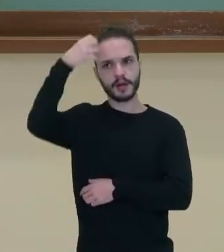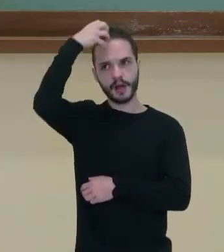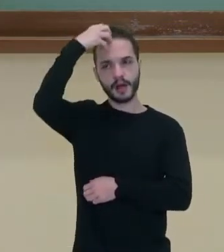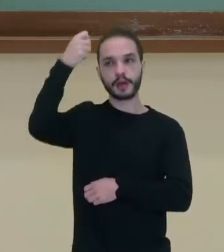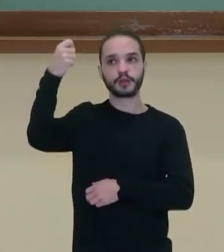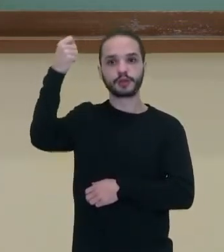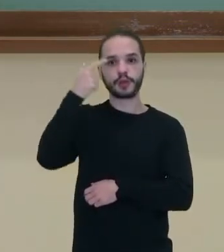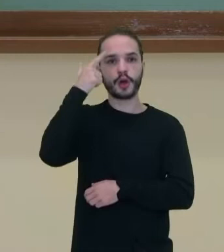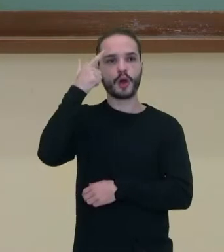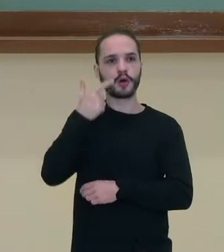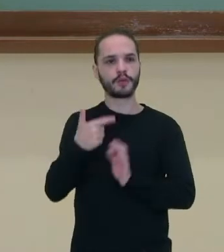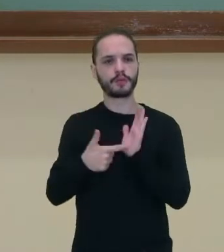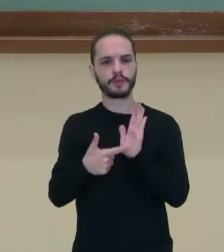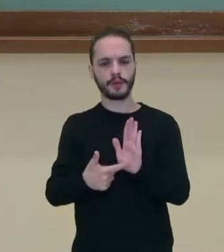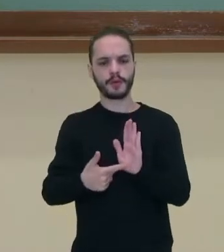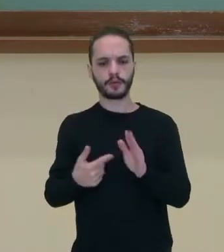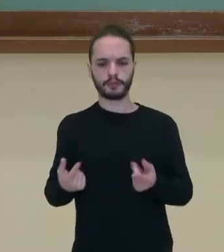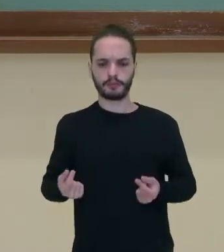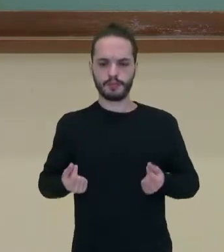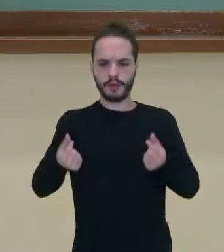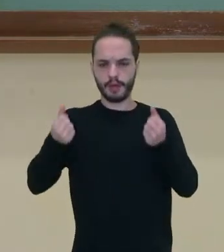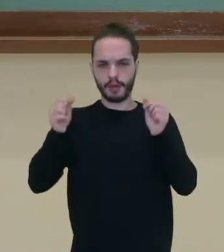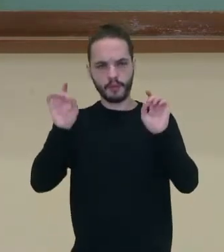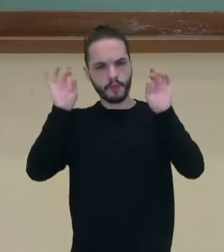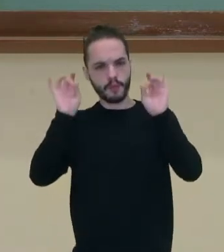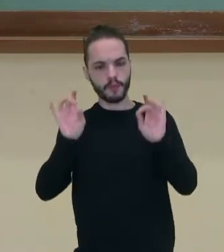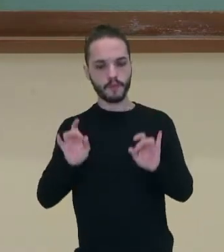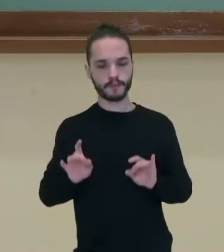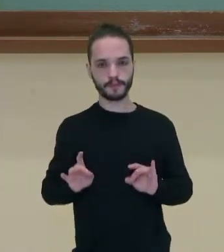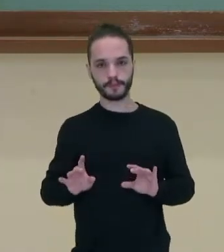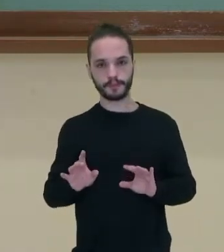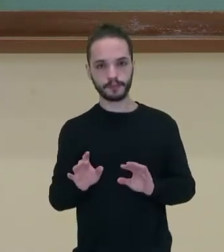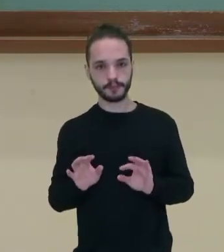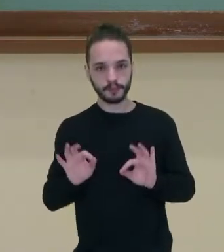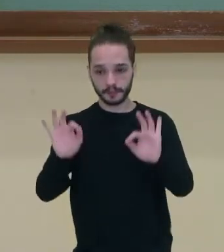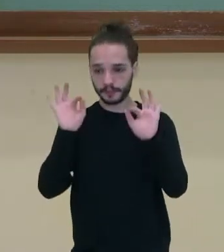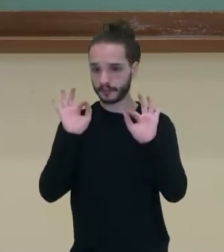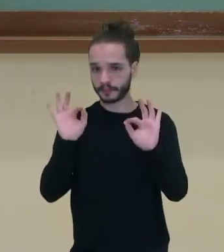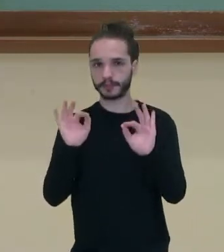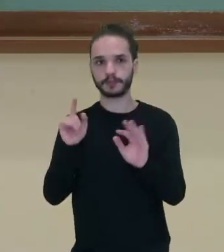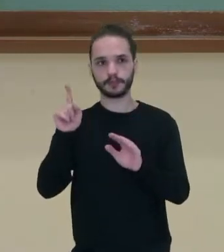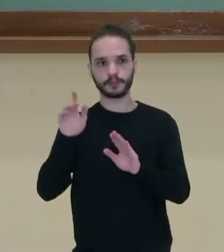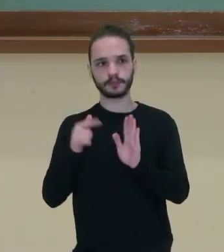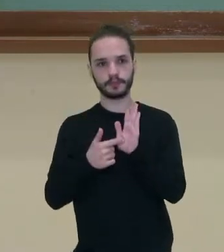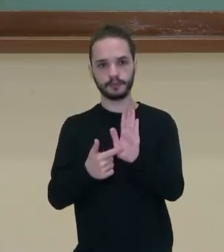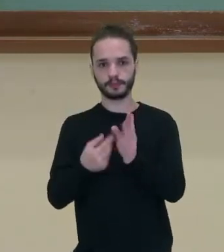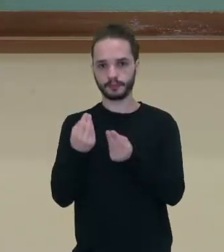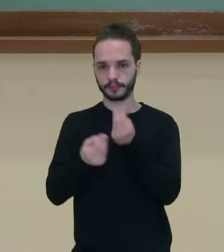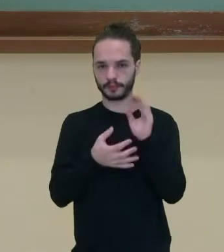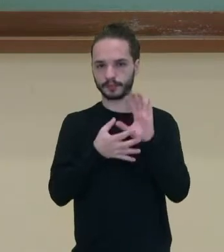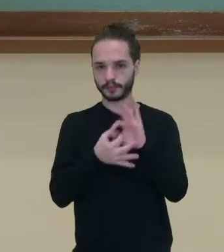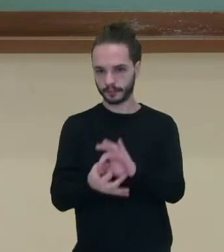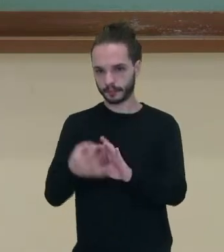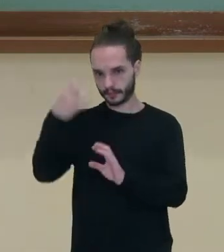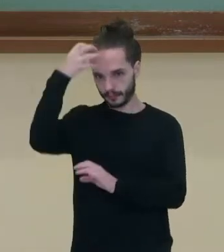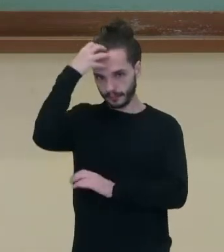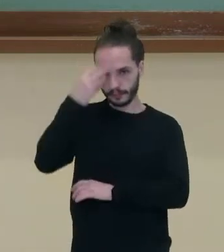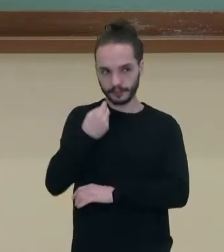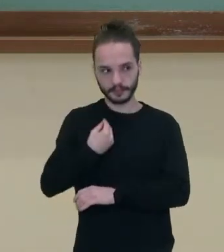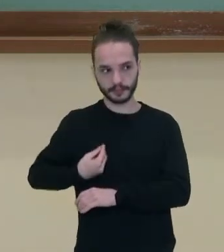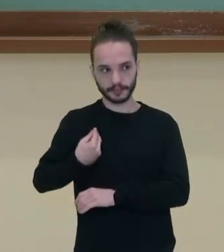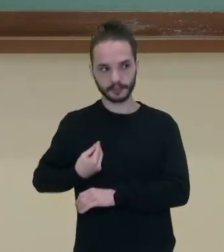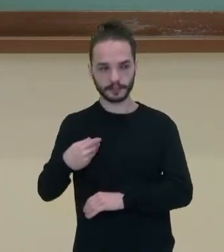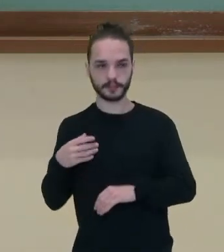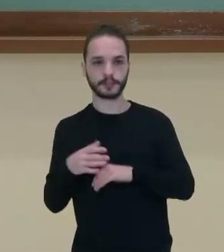toda a pomposidade, a luxúria, de como se vivia, os reis naquele contexto, certo? Então os franceses eles